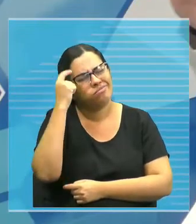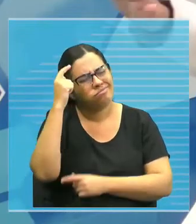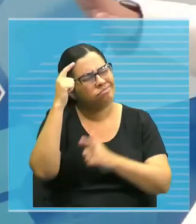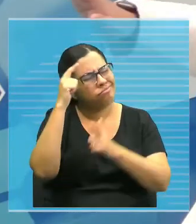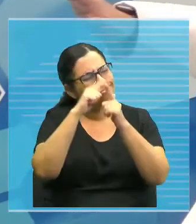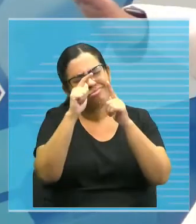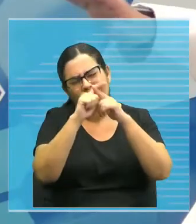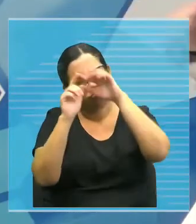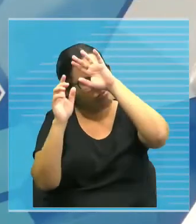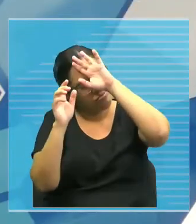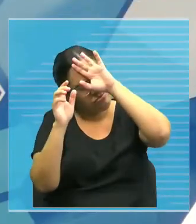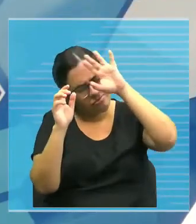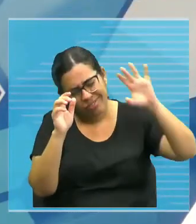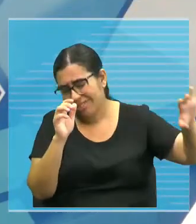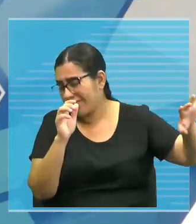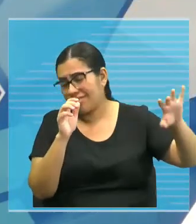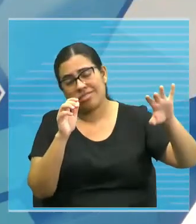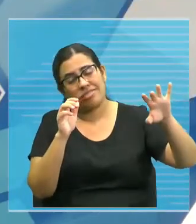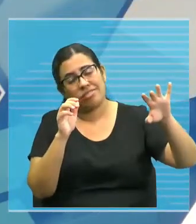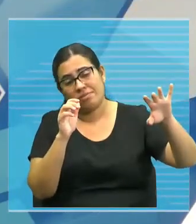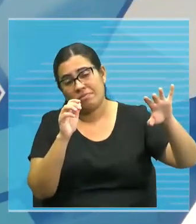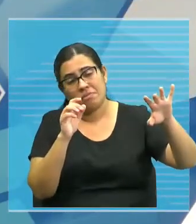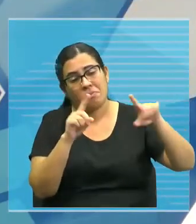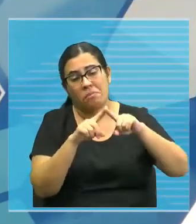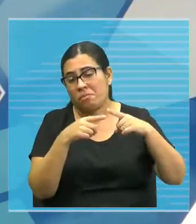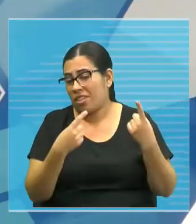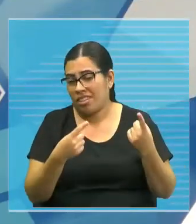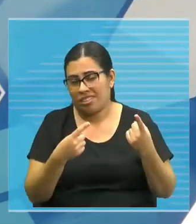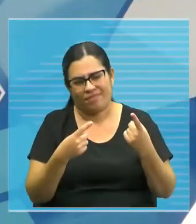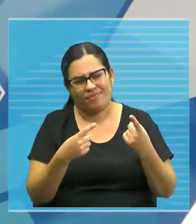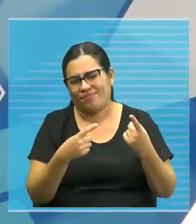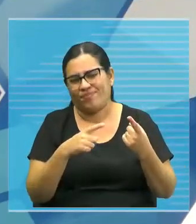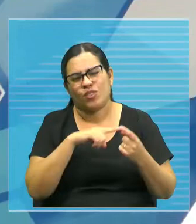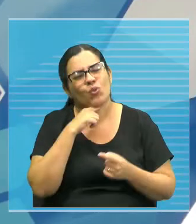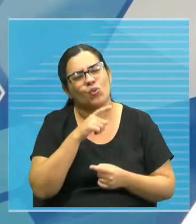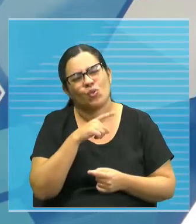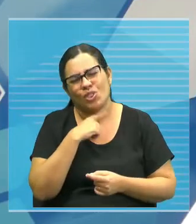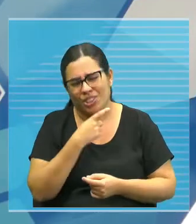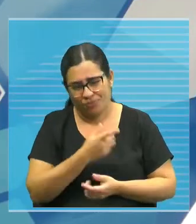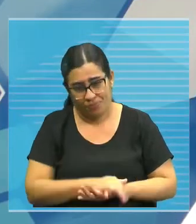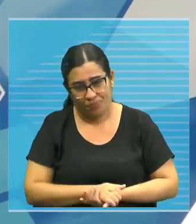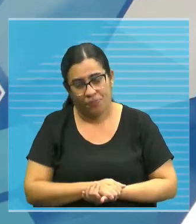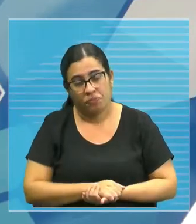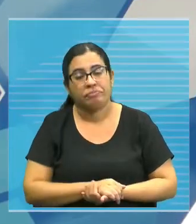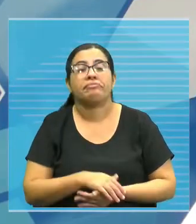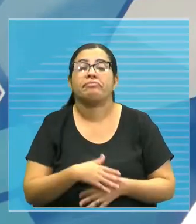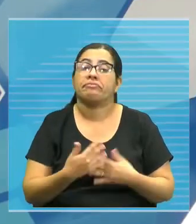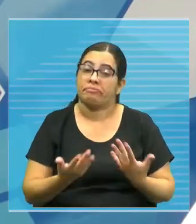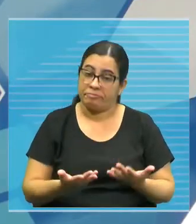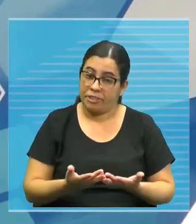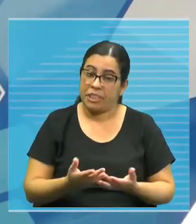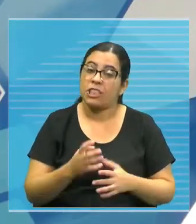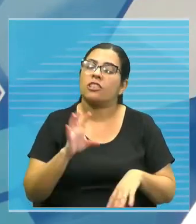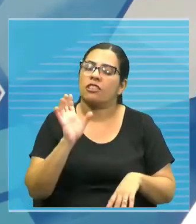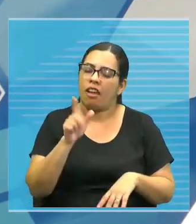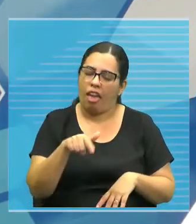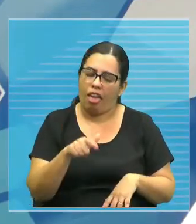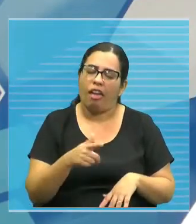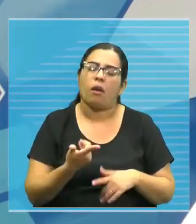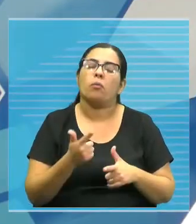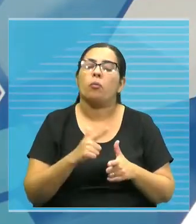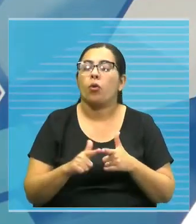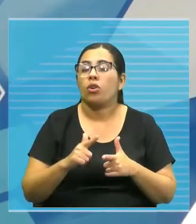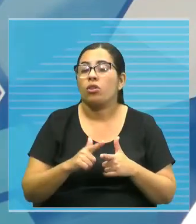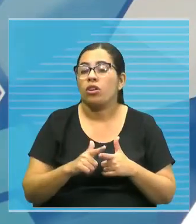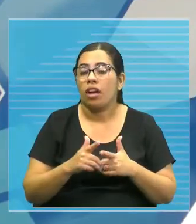problema se afaste de você, cara, isso não é coisa de gente, não. Então, isso é o que nós chamamos